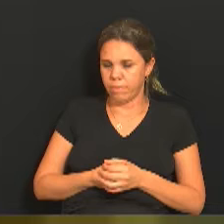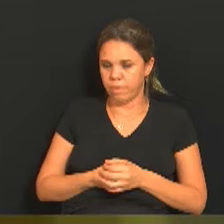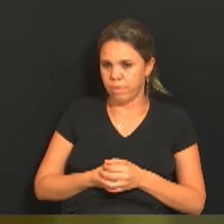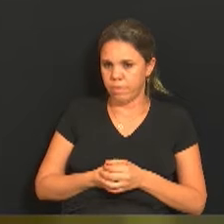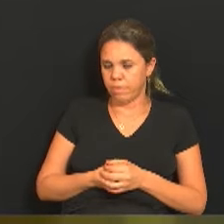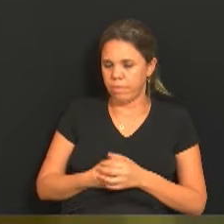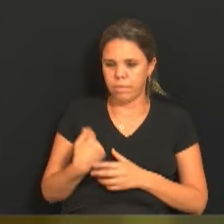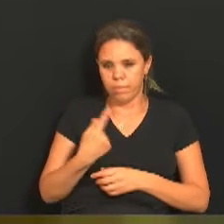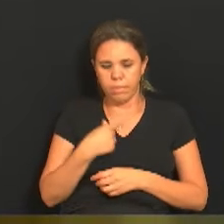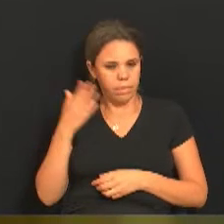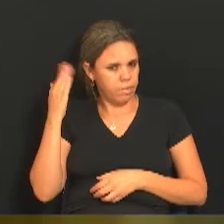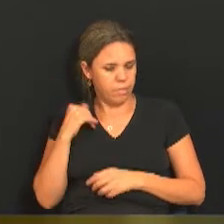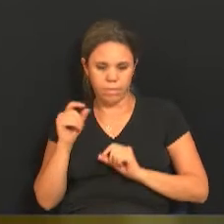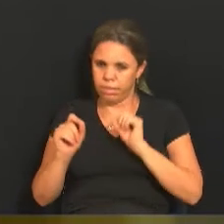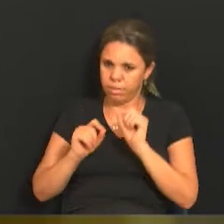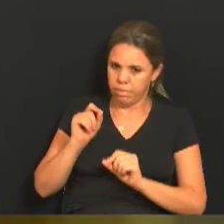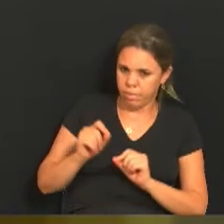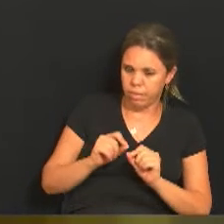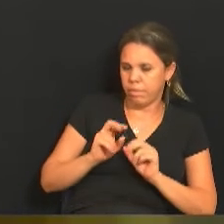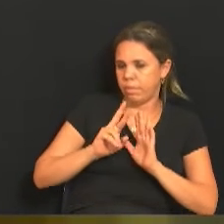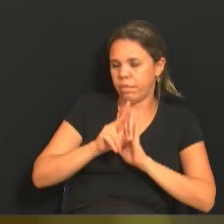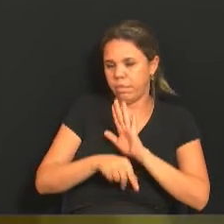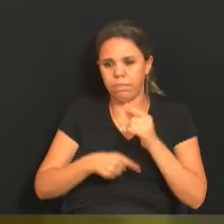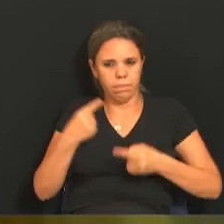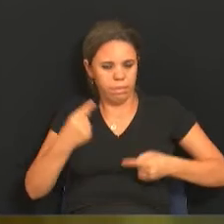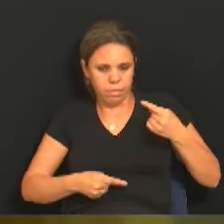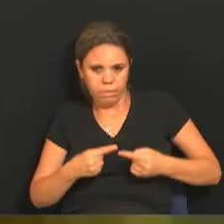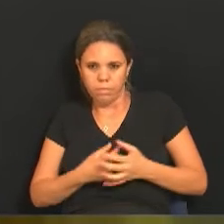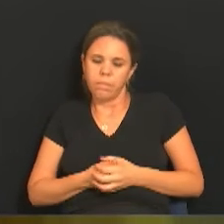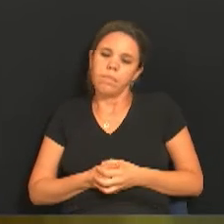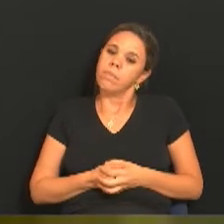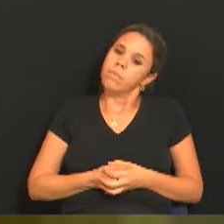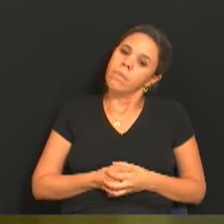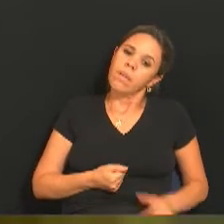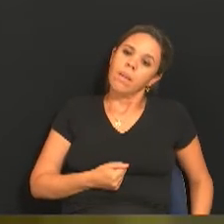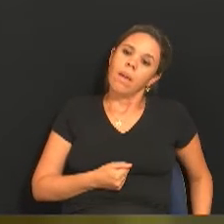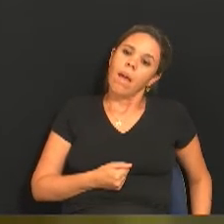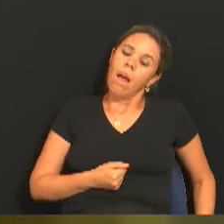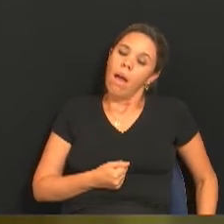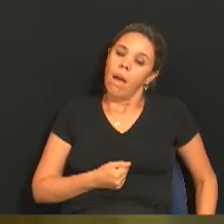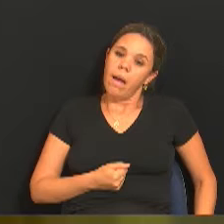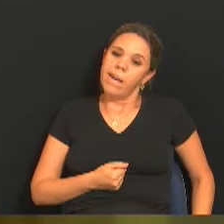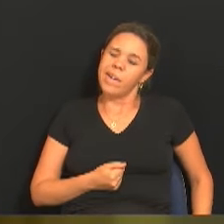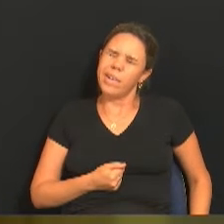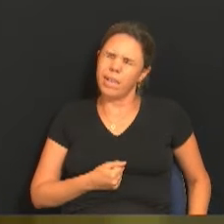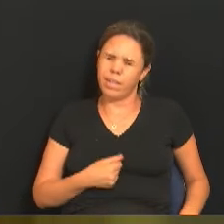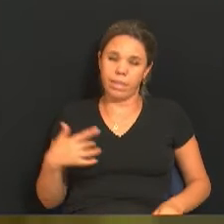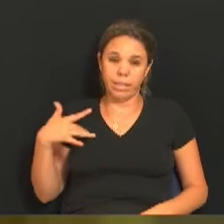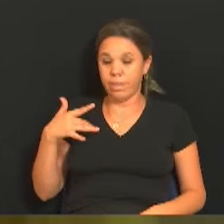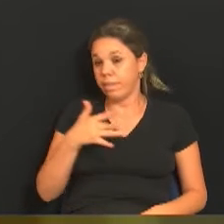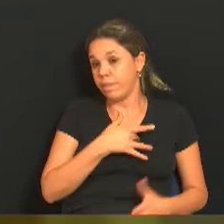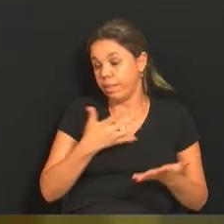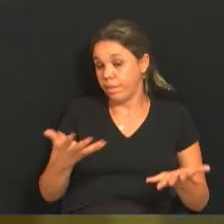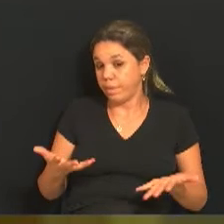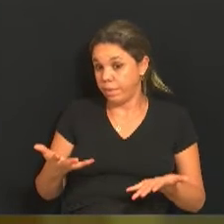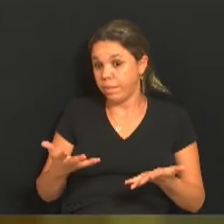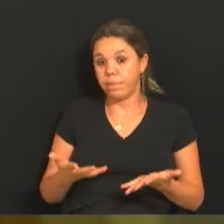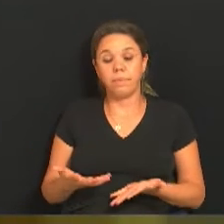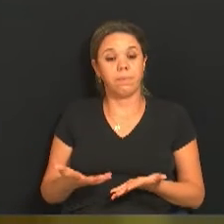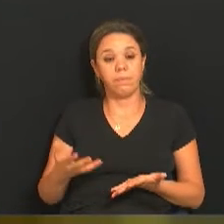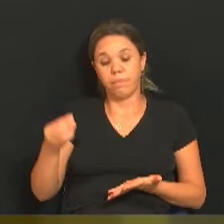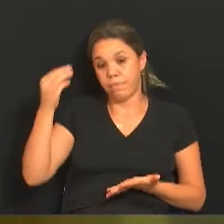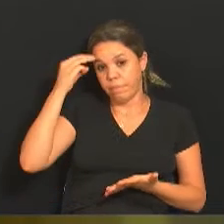sabemos, ela é de várias políticas públicas, né, ela é da saúde, quando a gente pensa nesse morador que tem problema de saúde